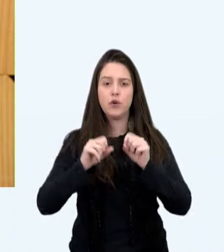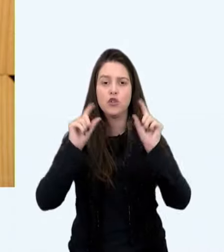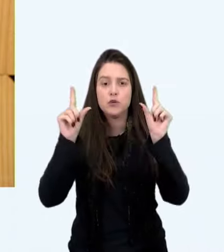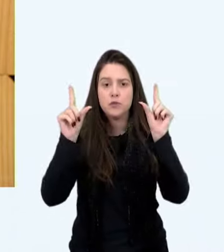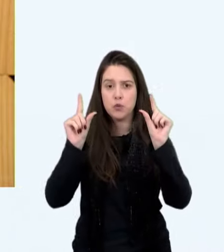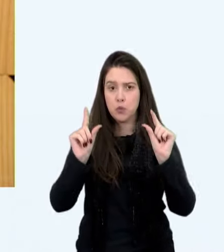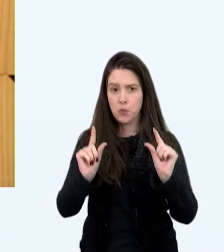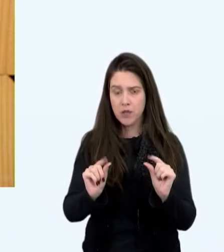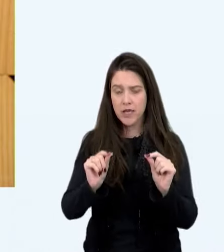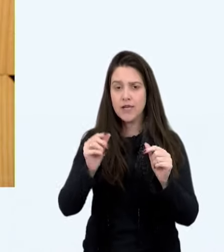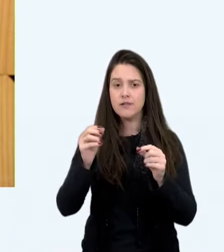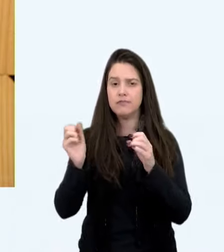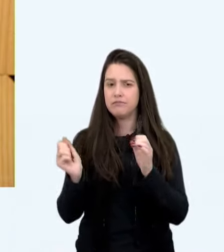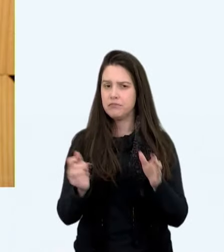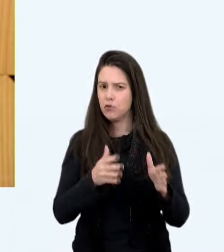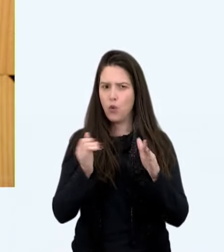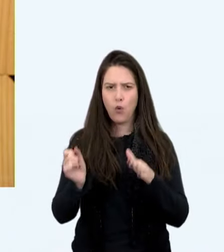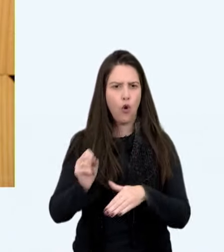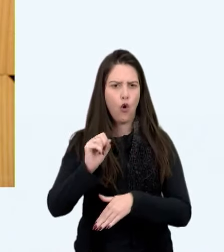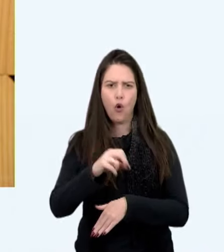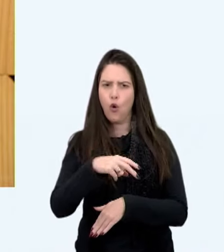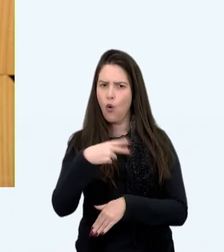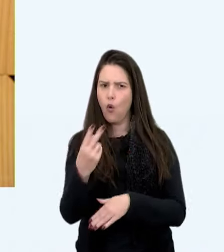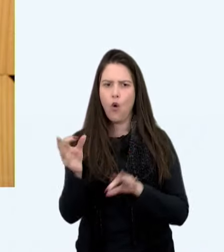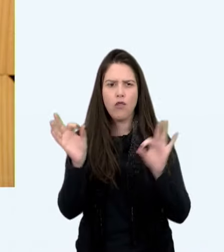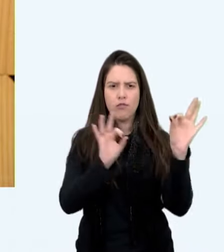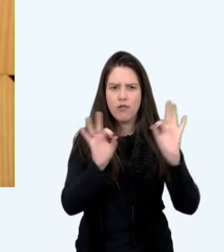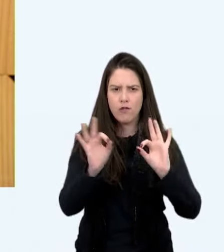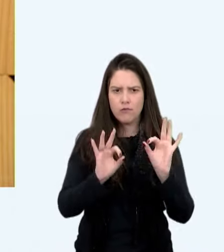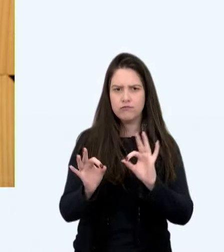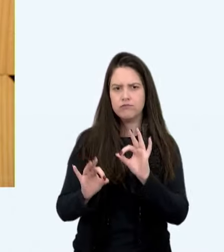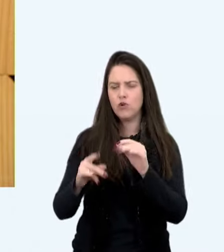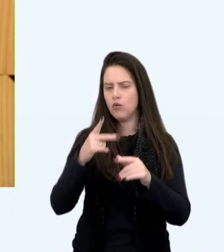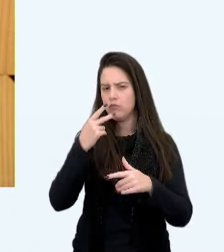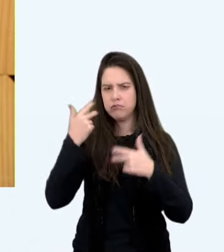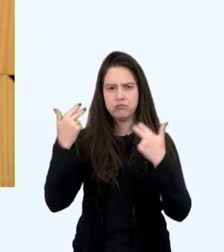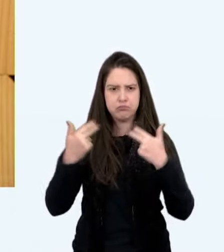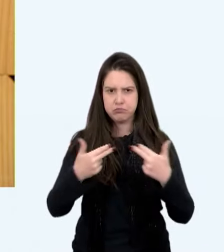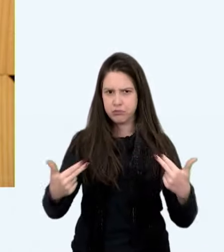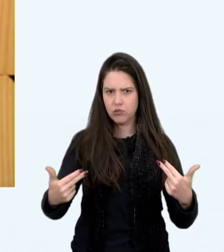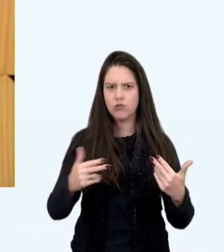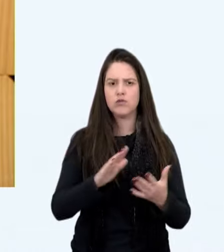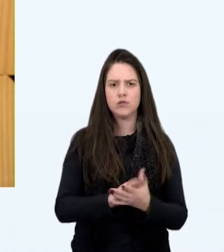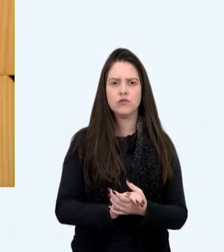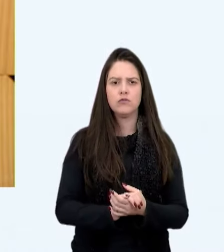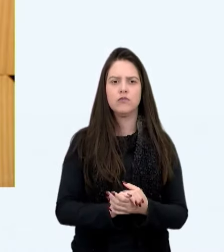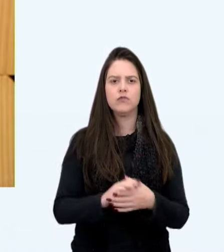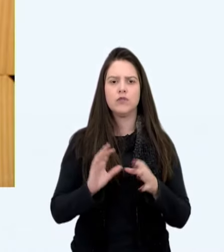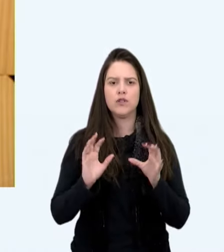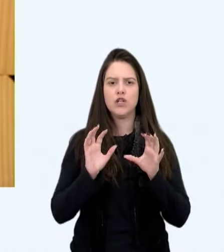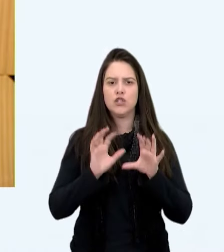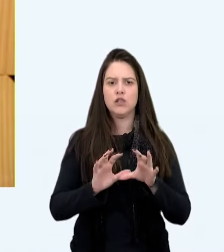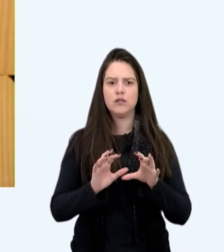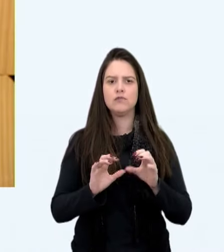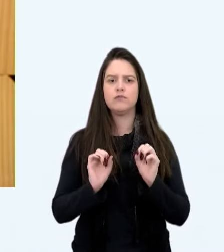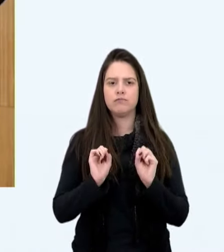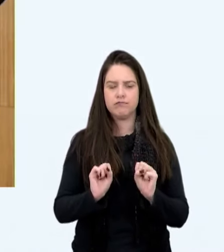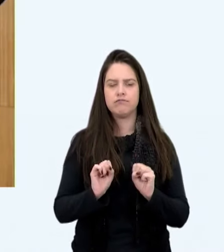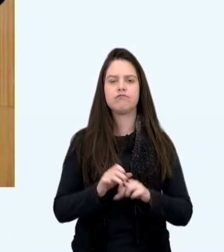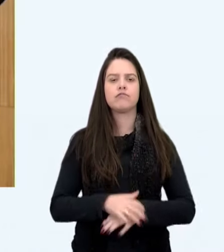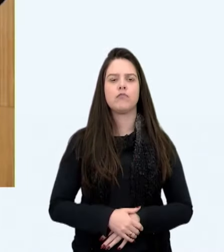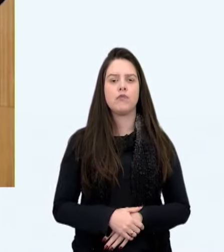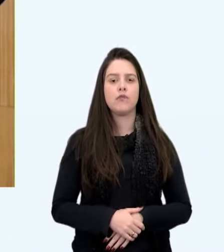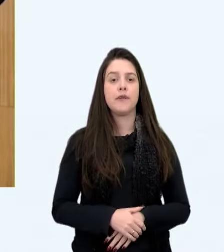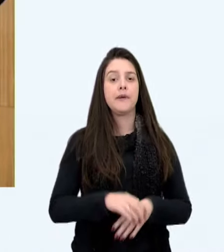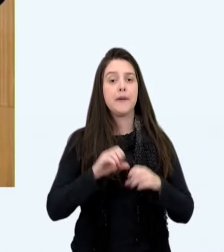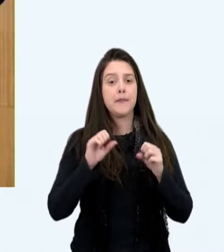sua produção ou não haver nenhum tipo de produção desse hormônio pelo pâncreas. E como você